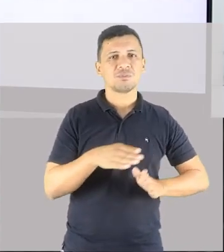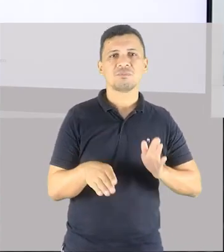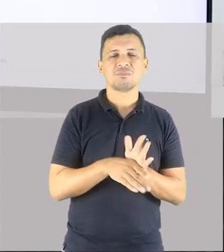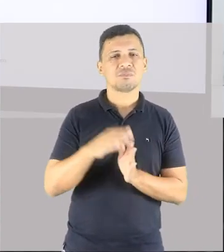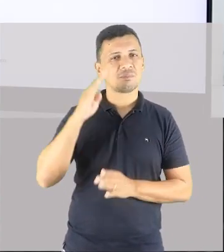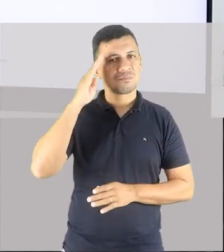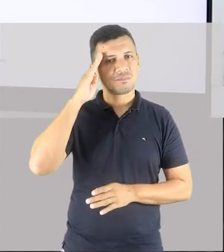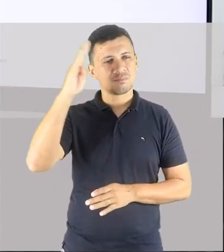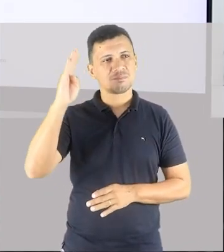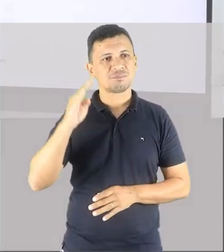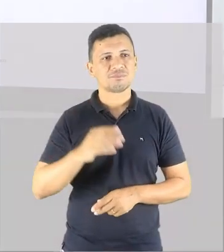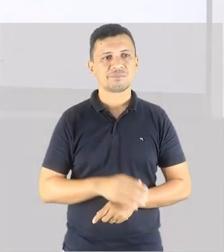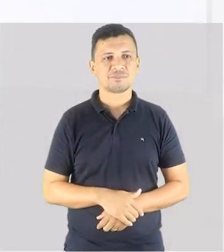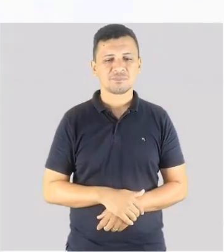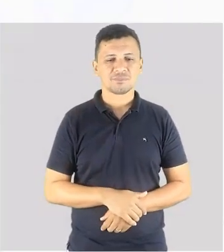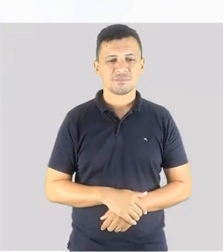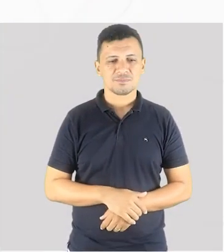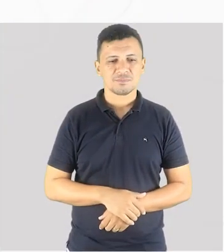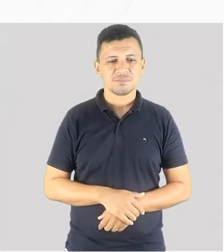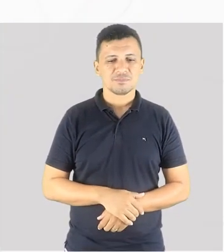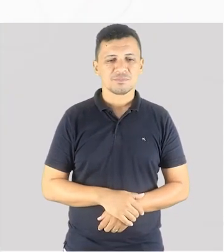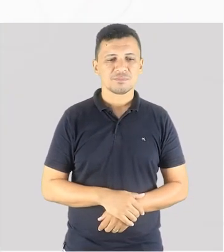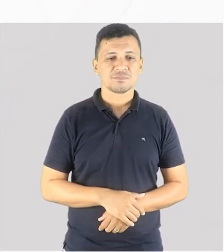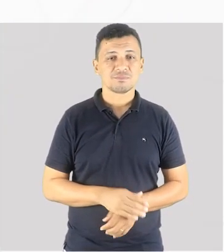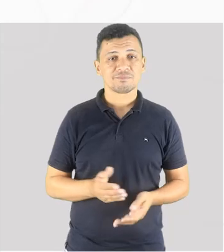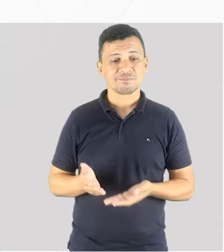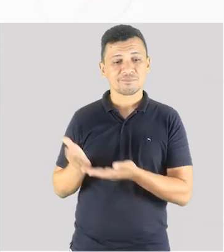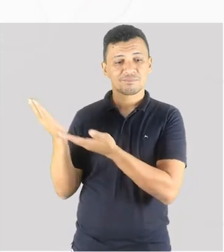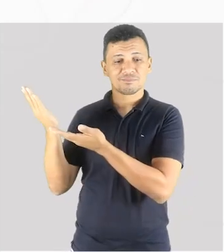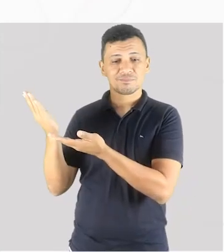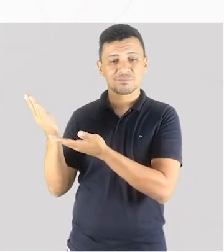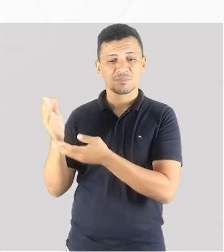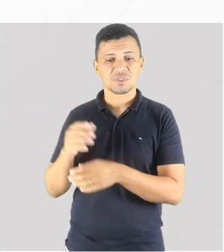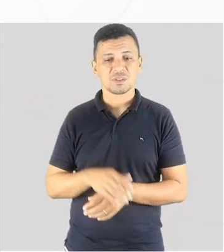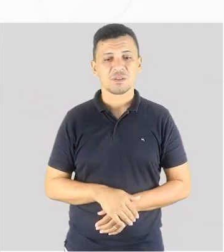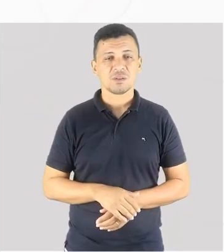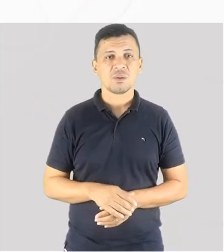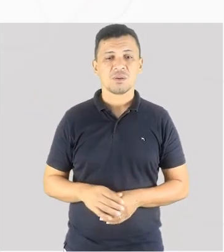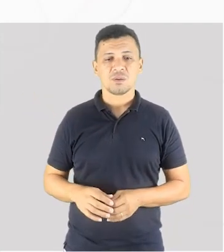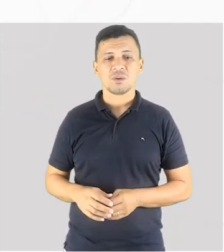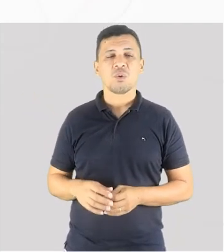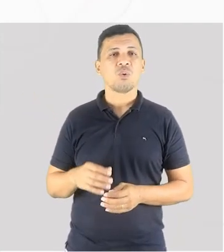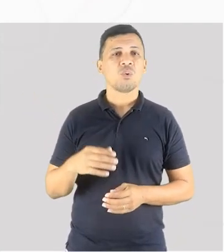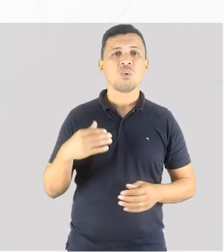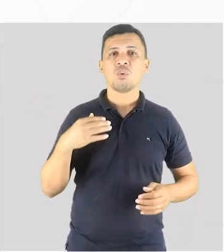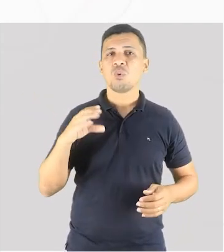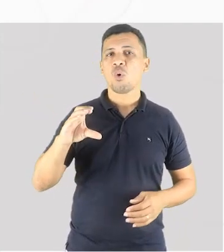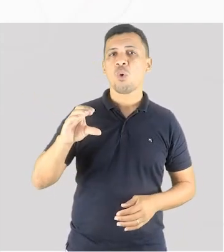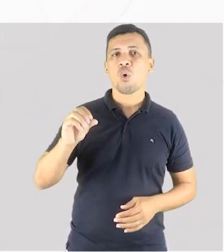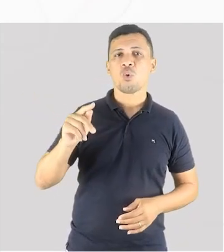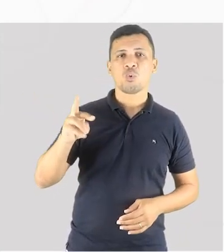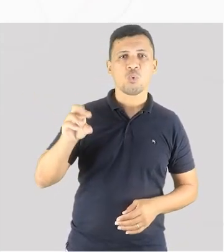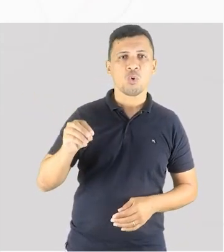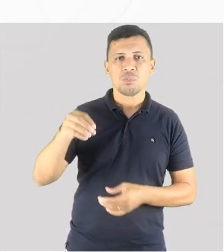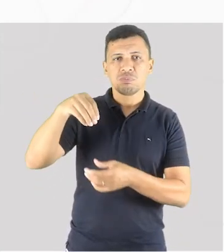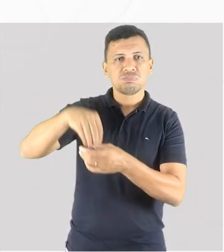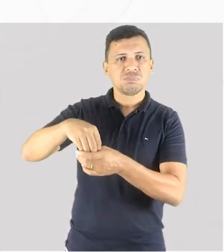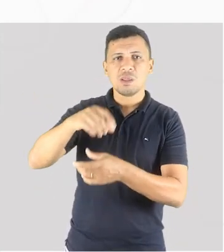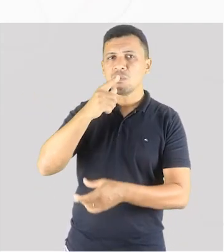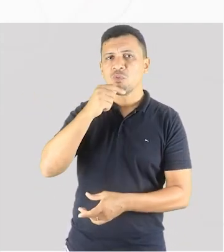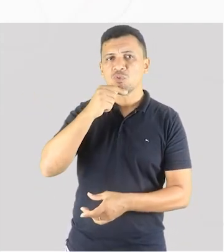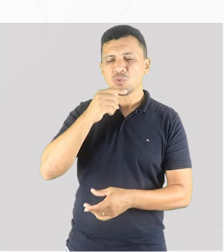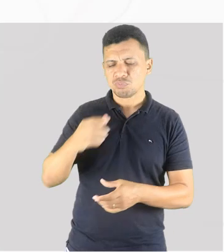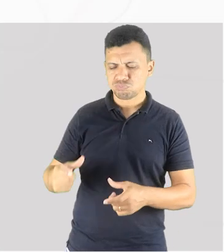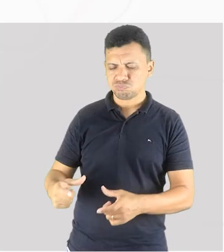de Arquimedes. Beleza, ó. Está aqui o enunciado, ó. Quando um corpo está total ou parcialmente submerso em um fluido,